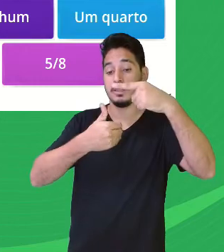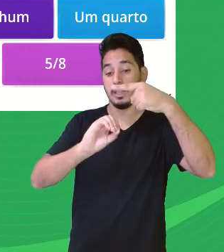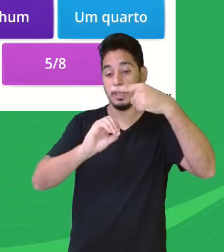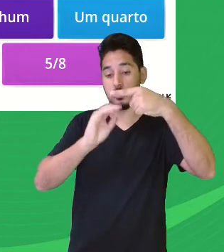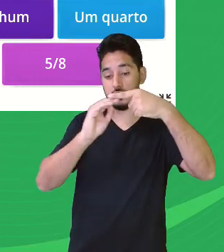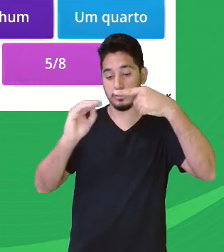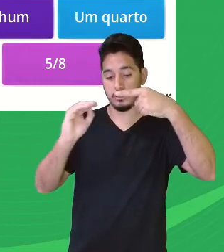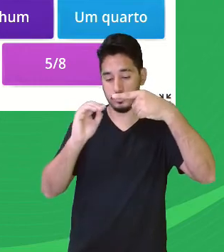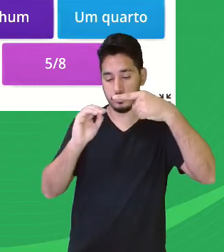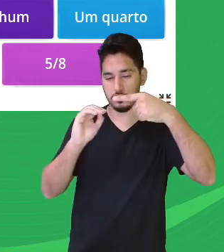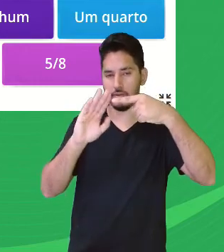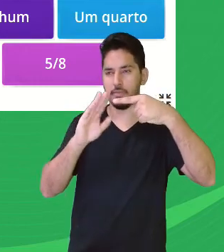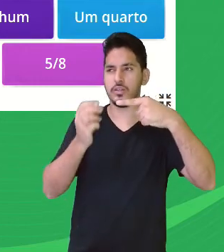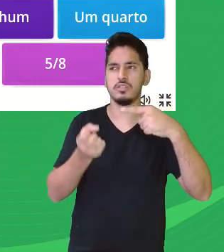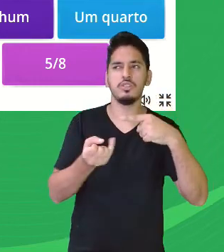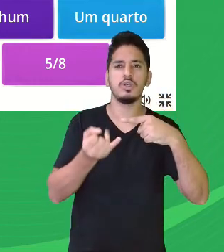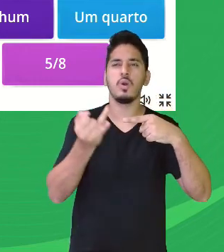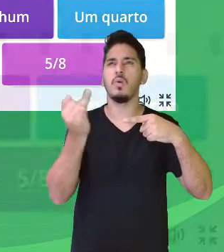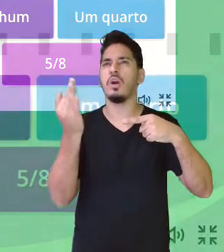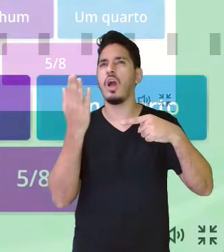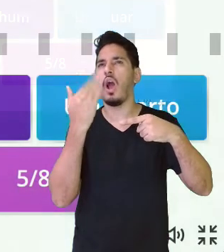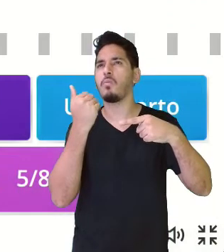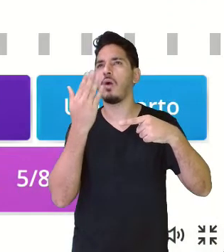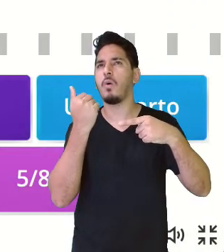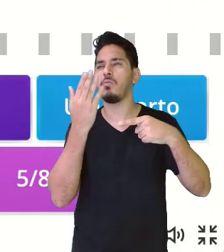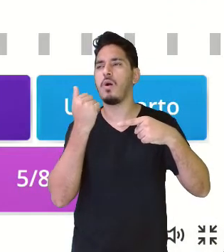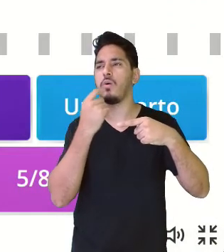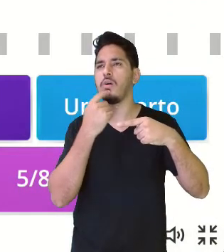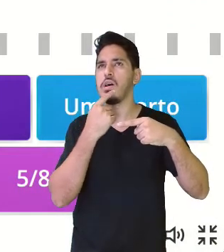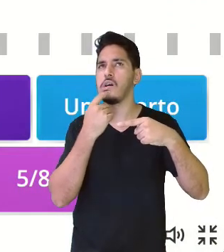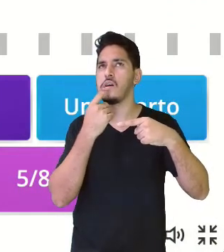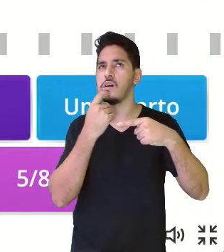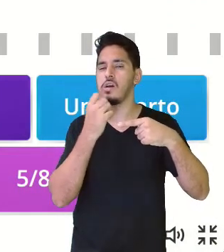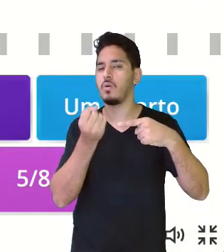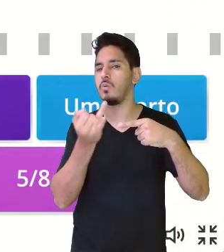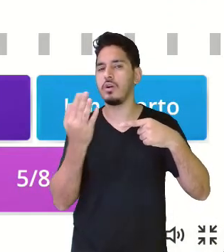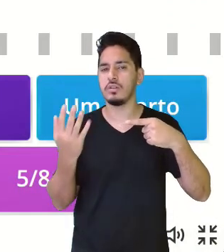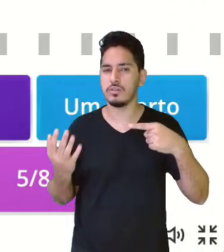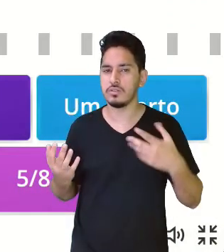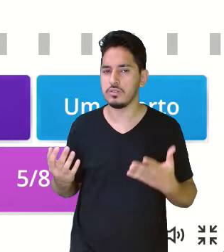partes. Mas quantas foram consumidas?